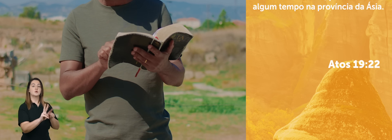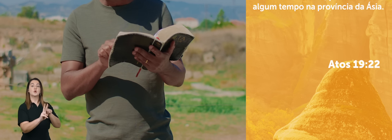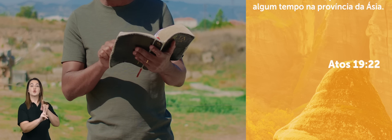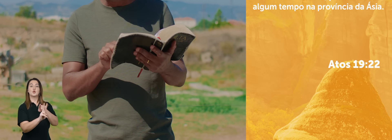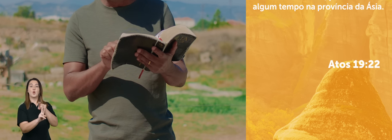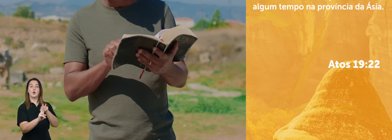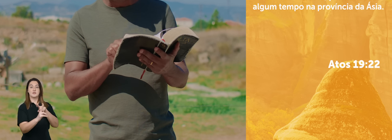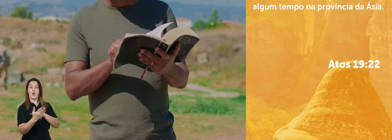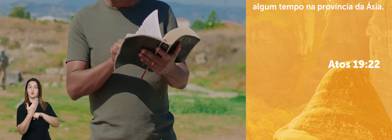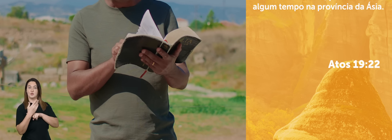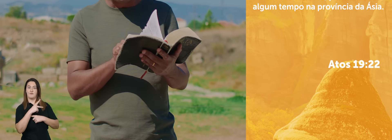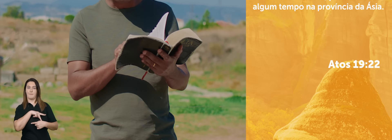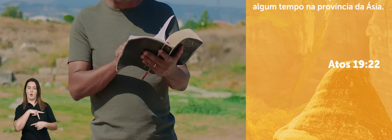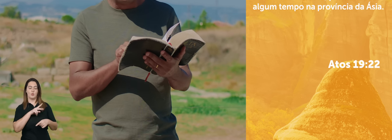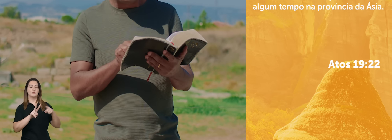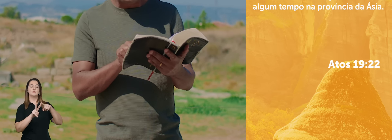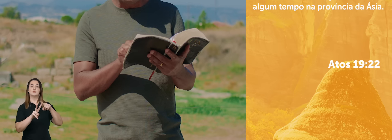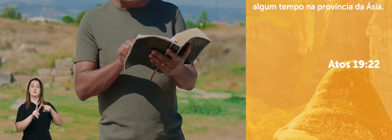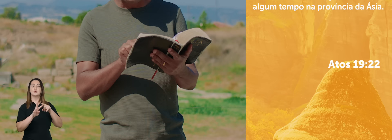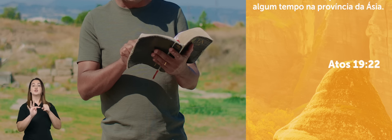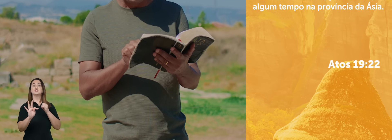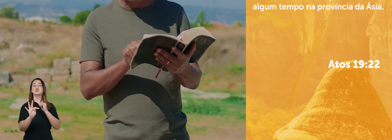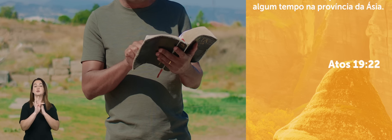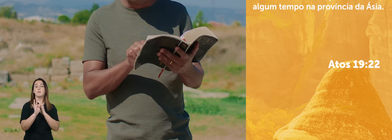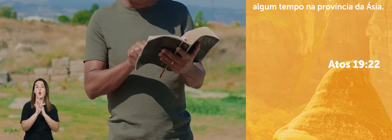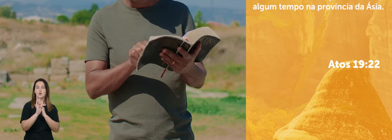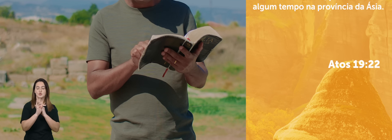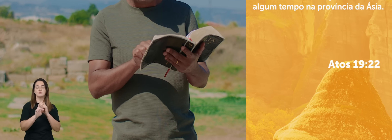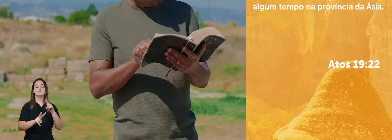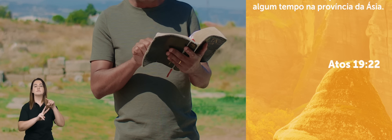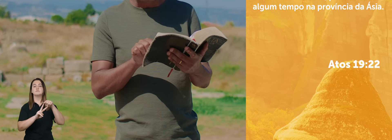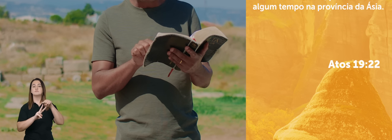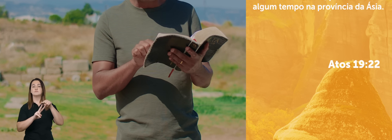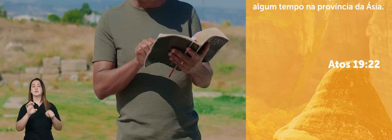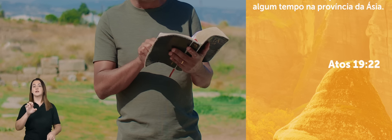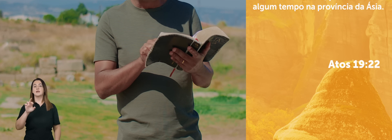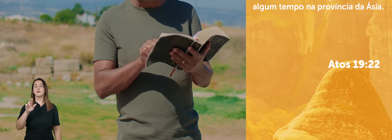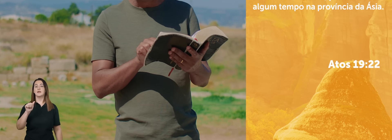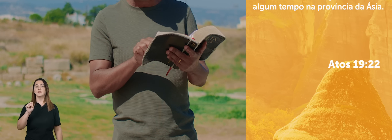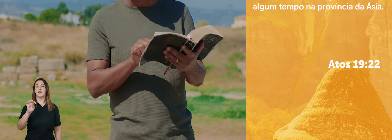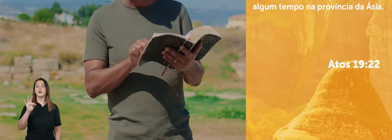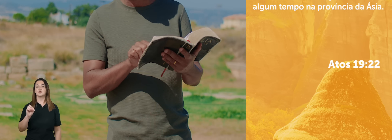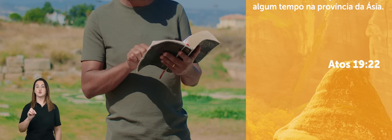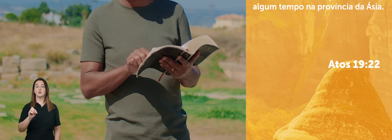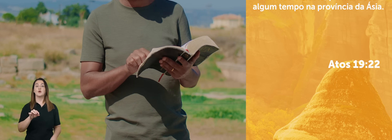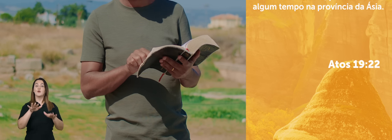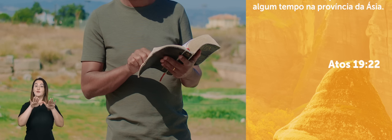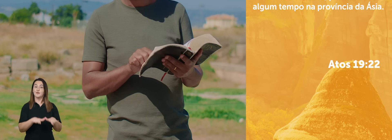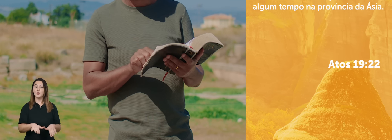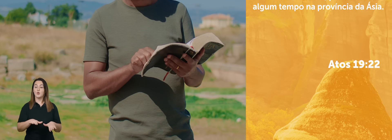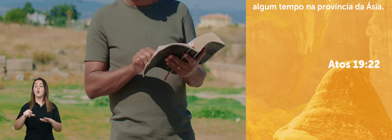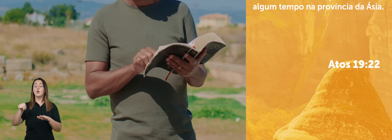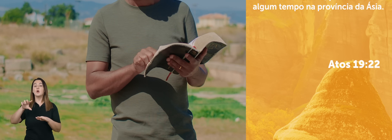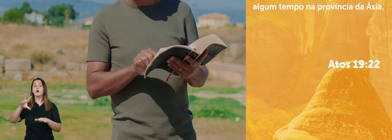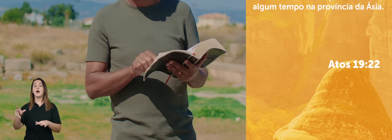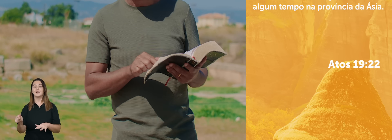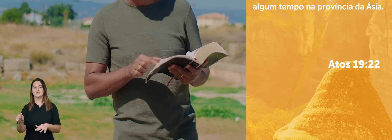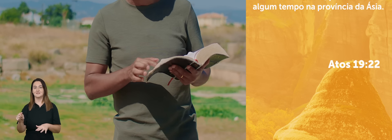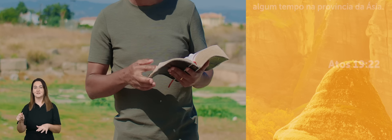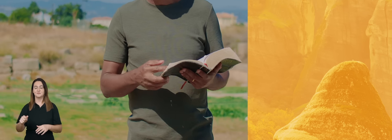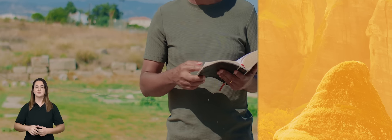ajudavam, a saber, Timóteo e Erasto, permaneceu algum tempo na província da Ásia.